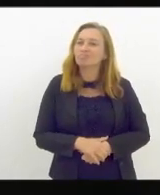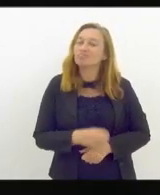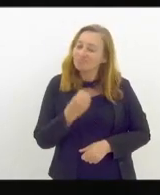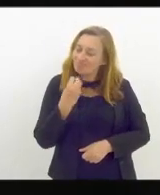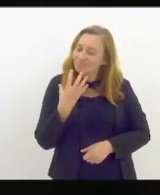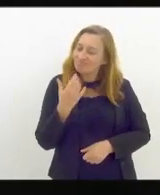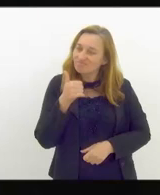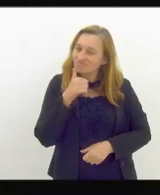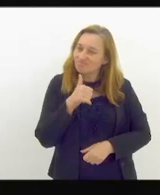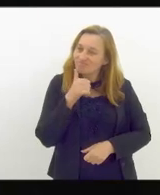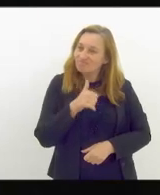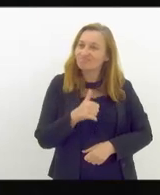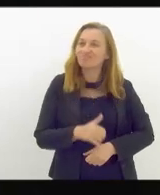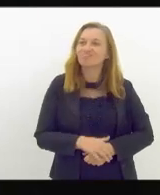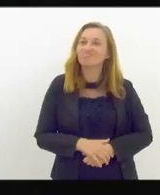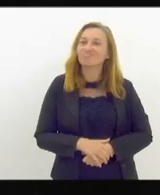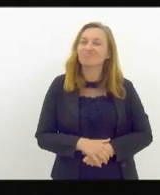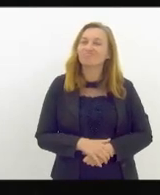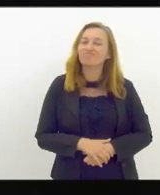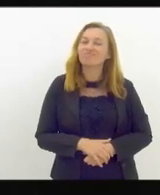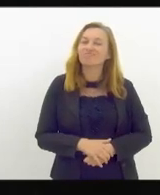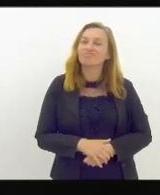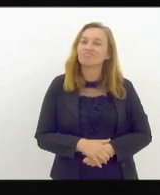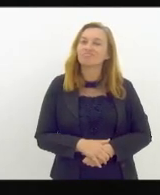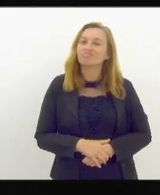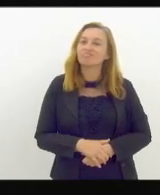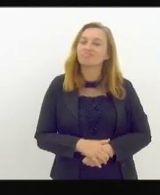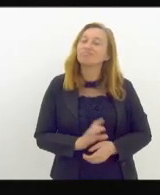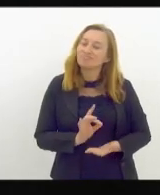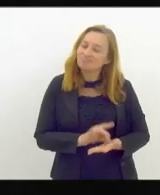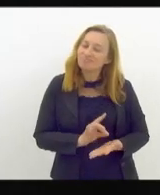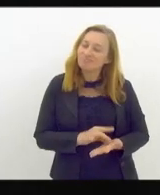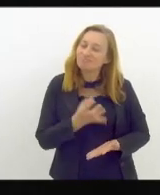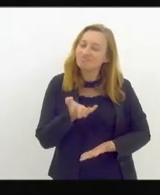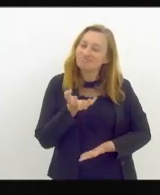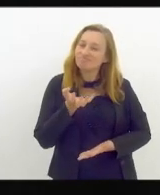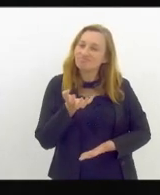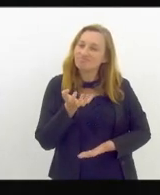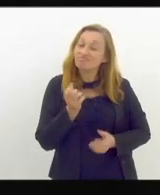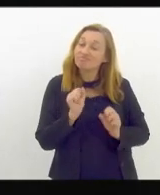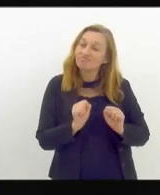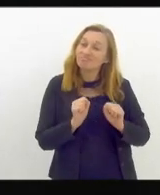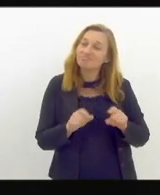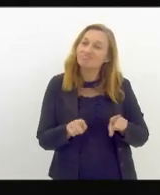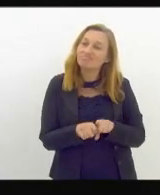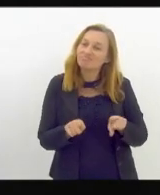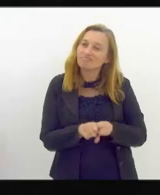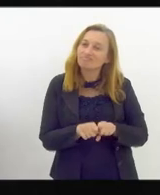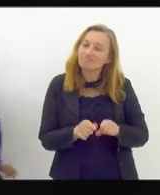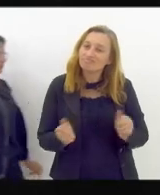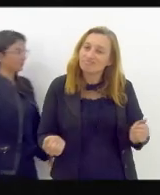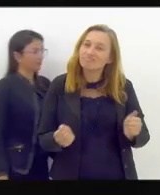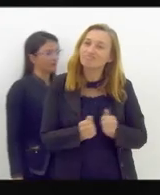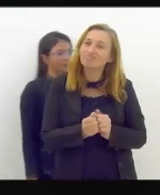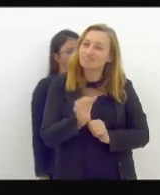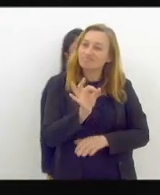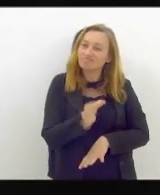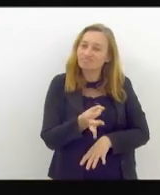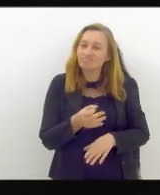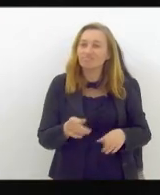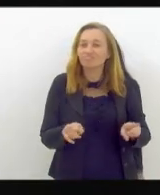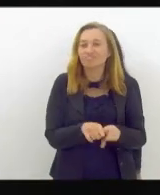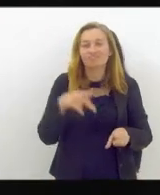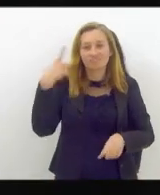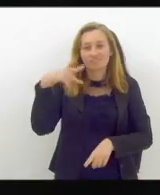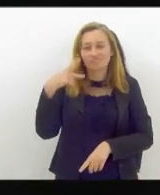significativo de mulheres no parlamento. O que a gente quer, na verdade, é poder também participar efetivamente da